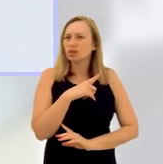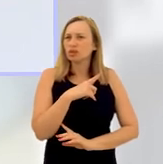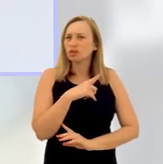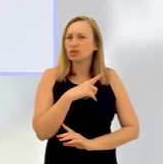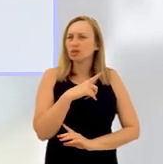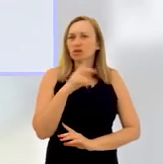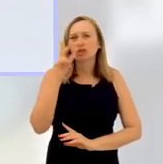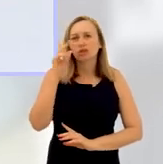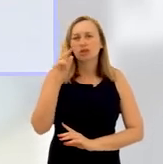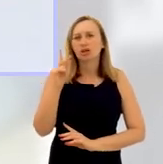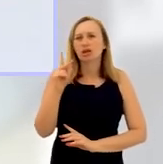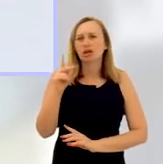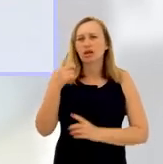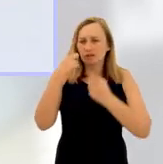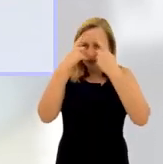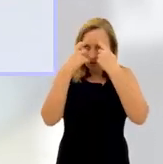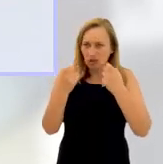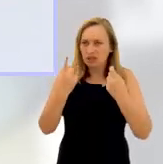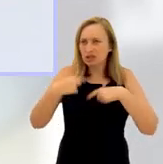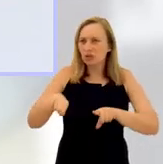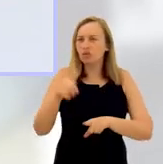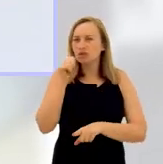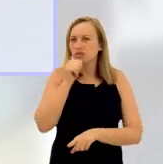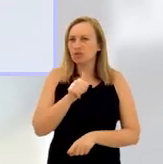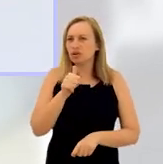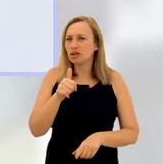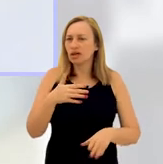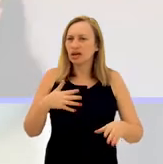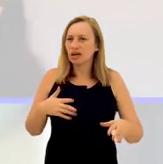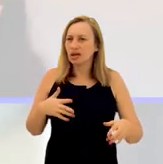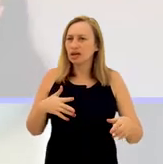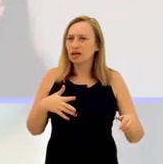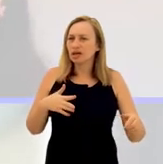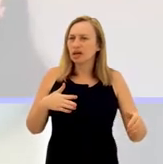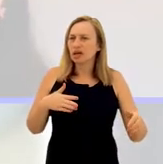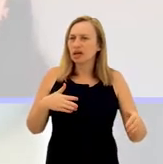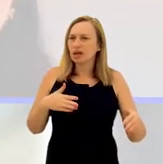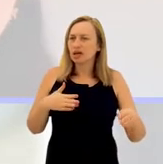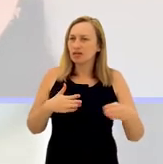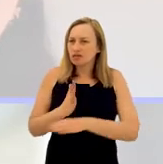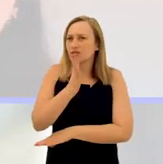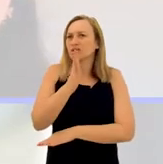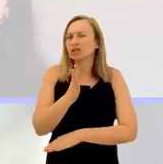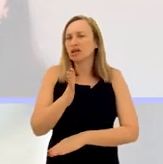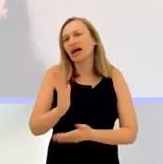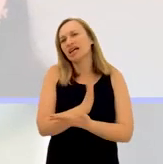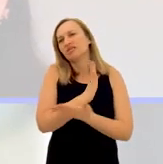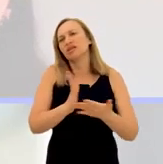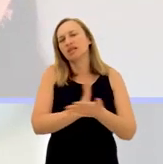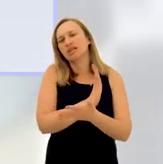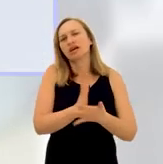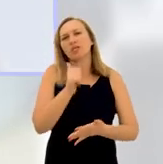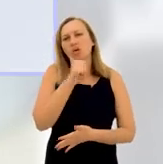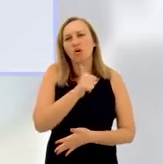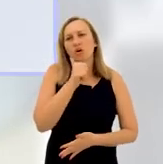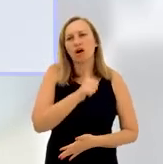histórico de violência contra a mulher, romper essa barreira, porque muitas das vezes as mulheres